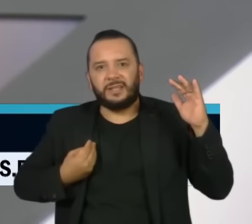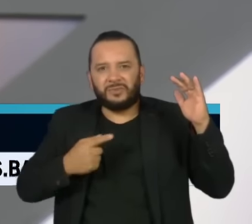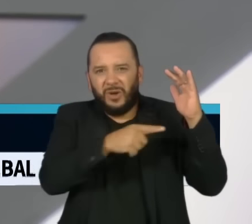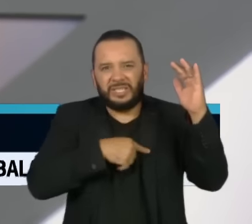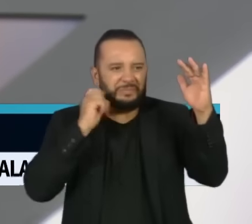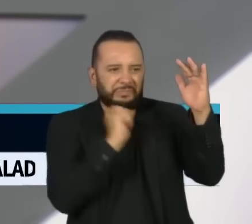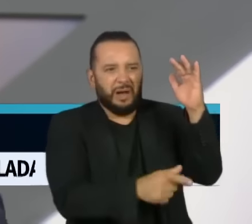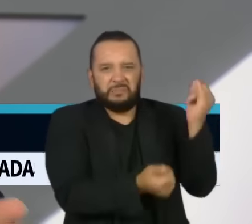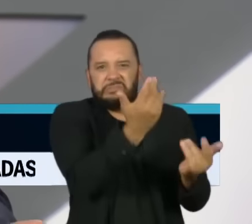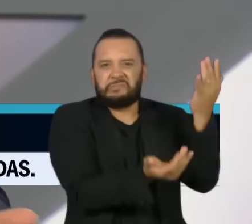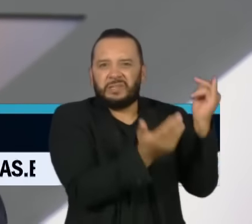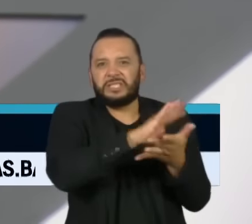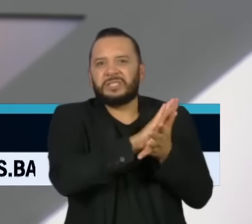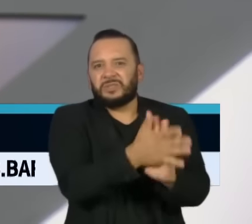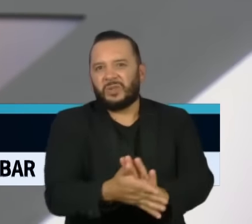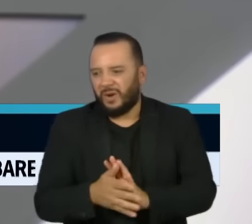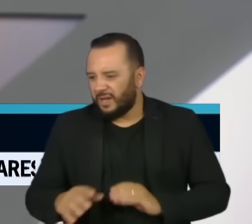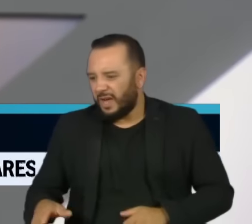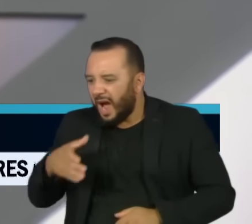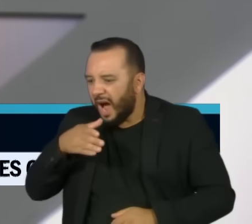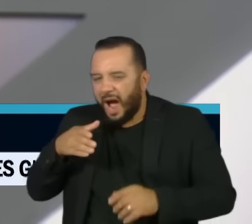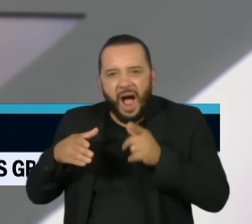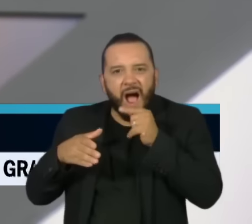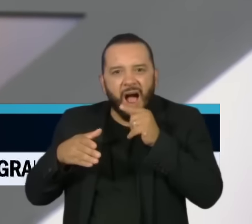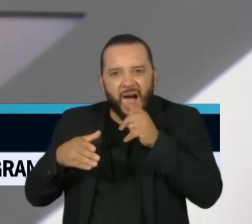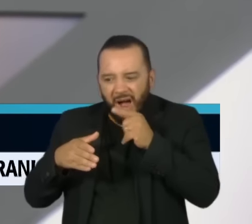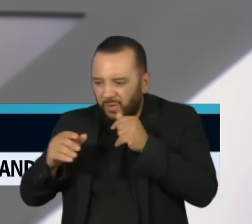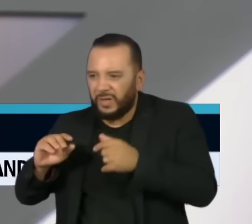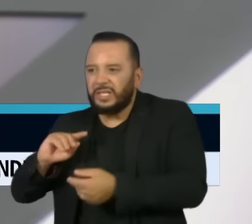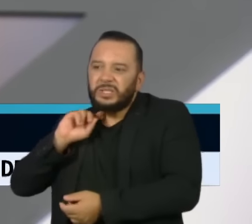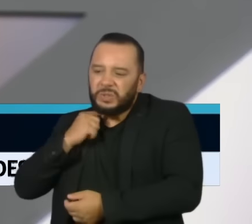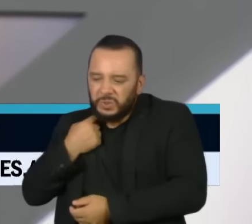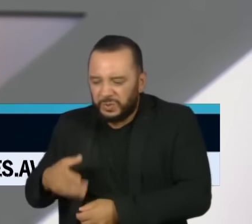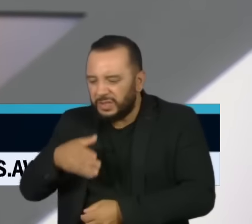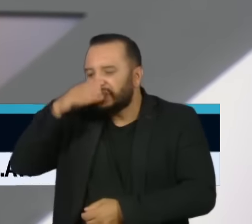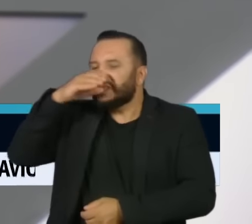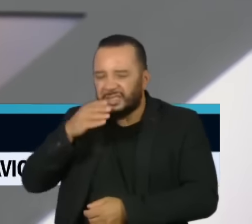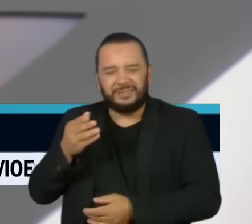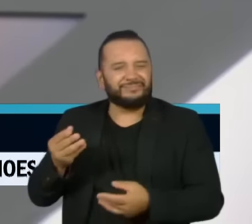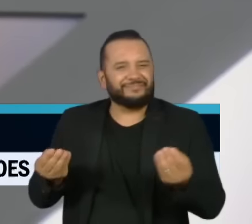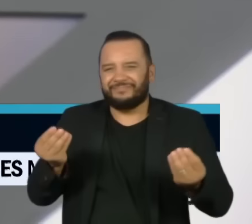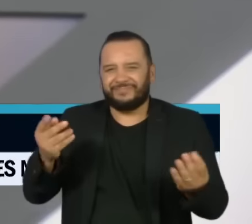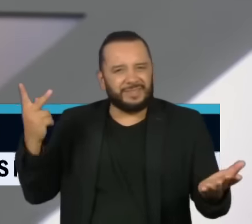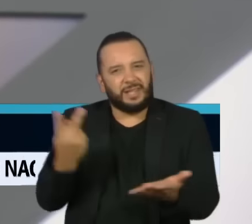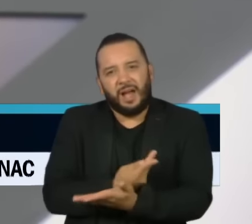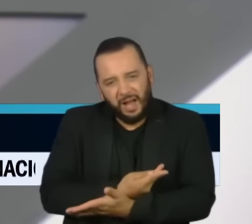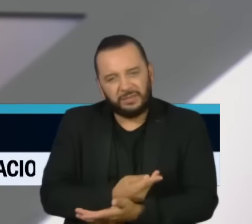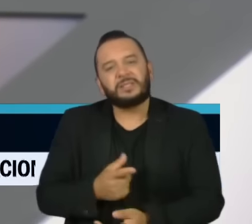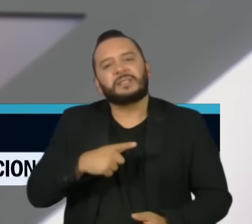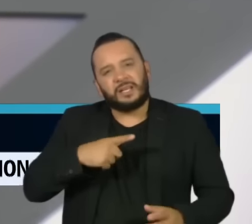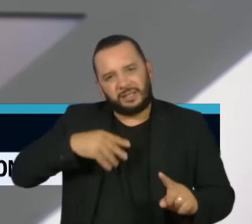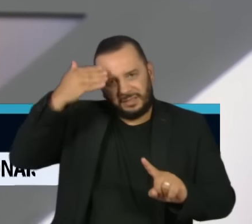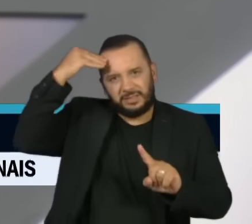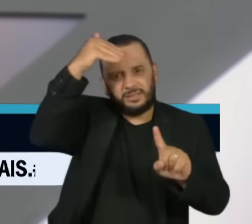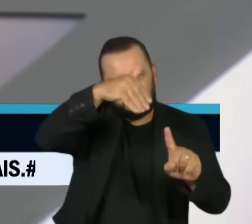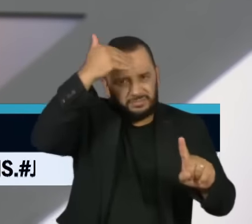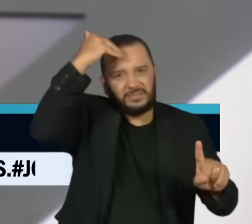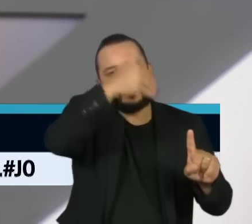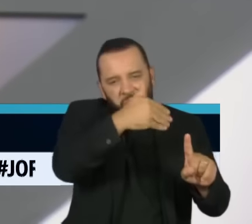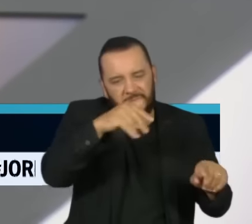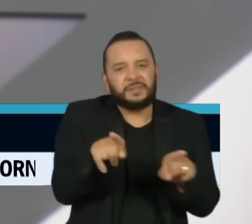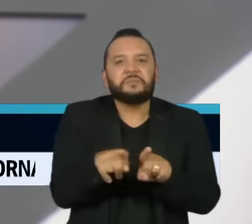nossa fonte de vida. Então tem alguma coisa muito errada nisso tudo. Agora, tem que ter a responsabilidade, tem que ter o compromisso,